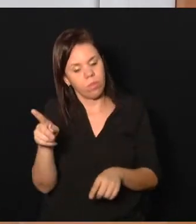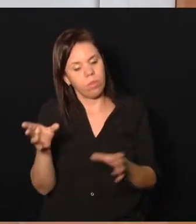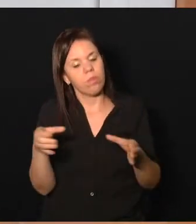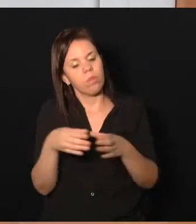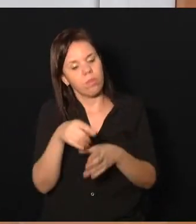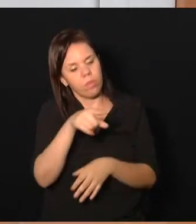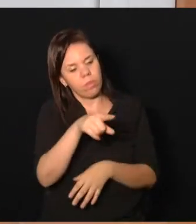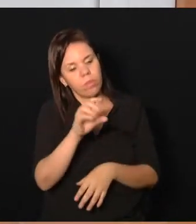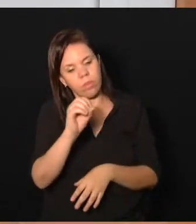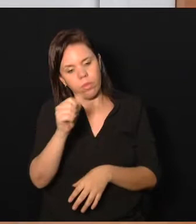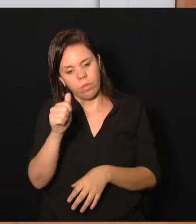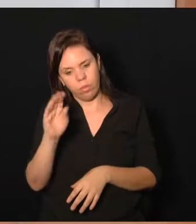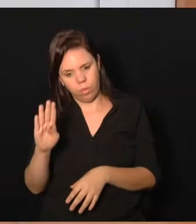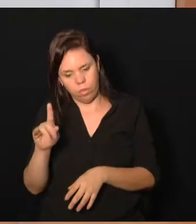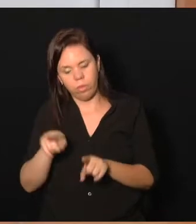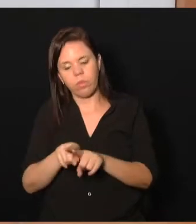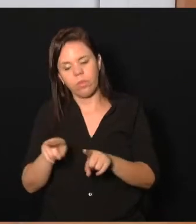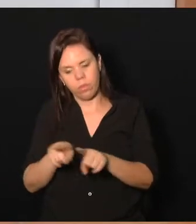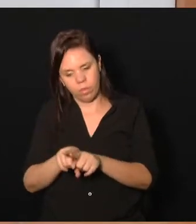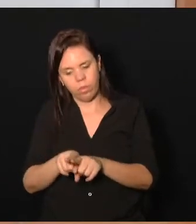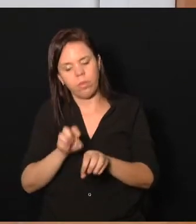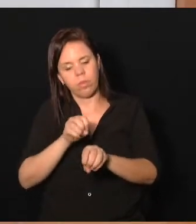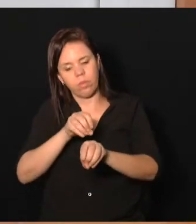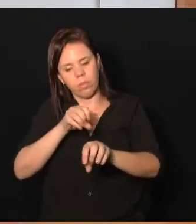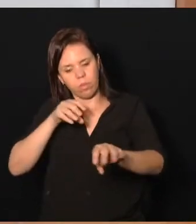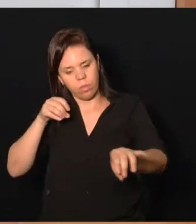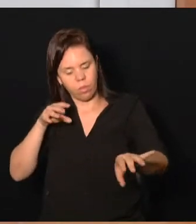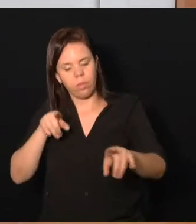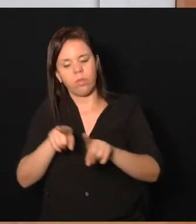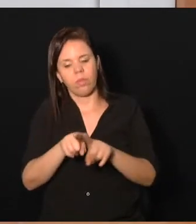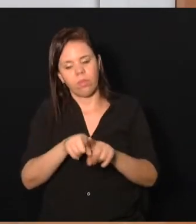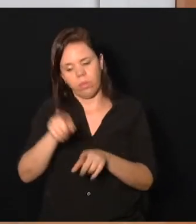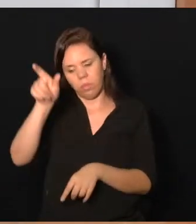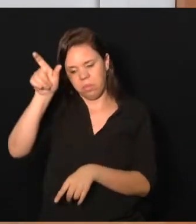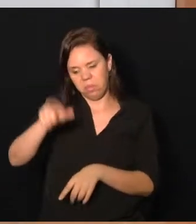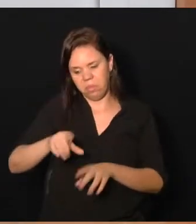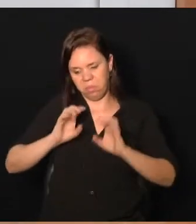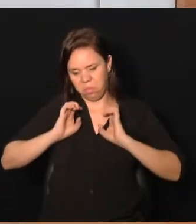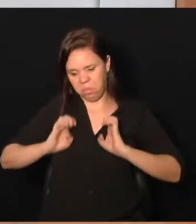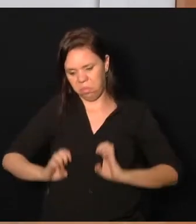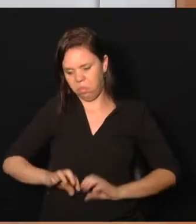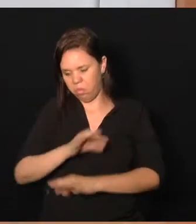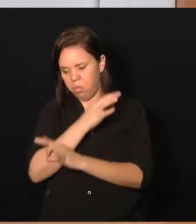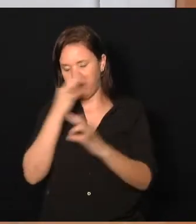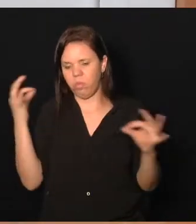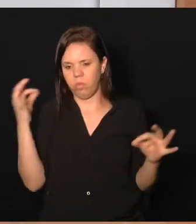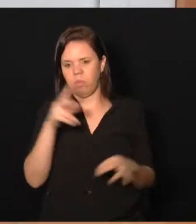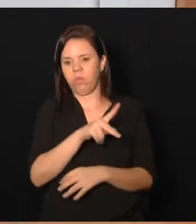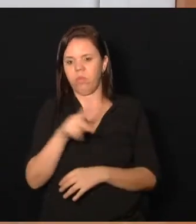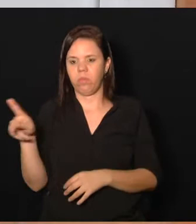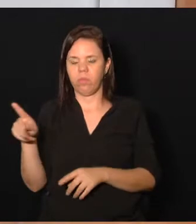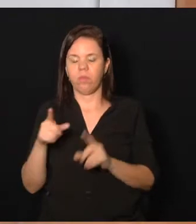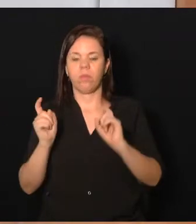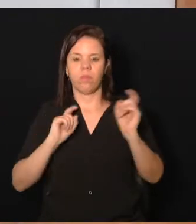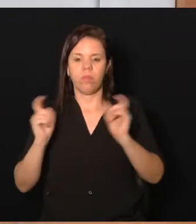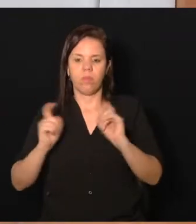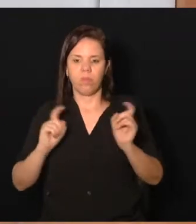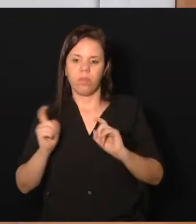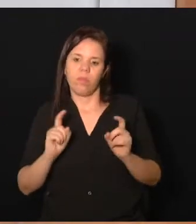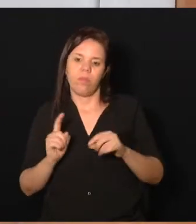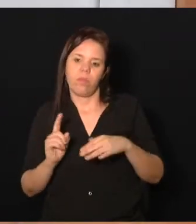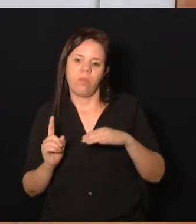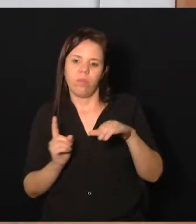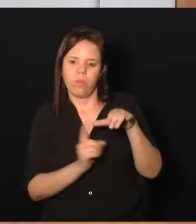que cumprimento também à distância, pessoa de conduta ilibada, excelente presidente. Numa reunião entre